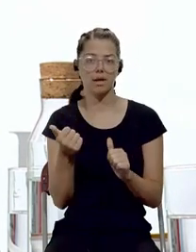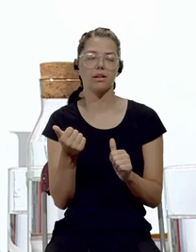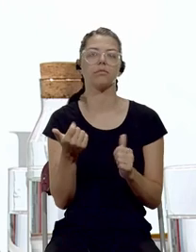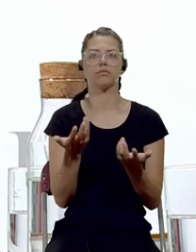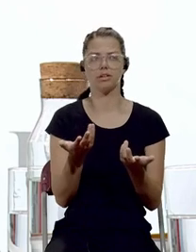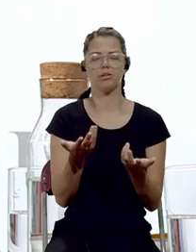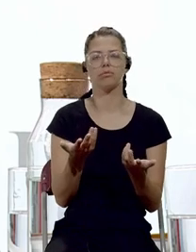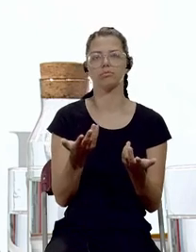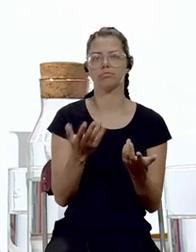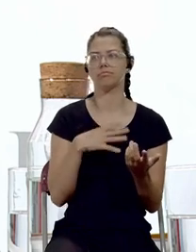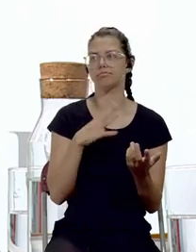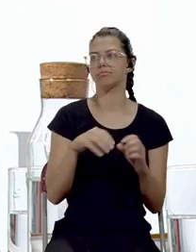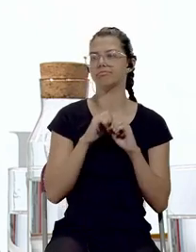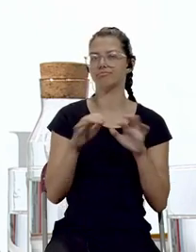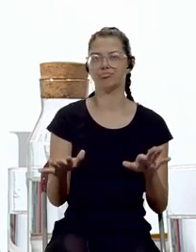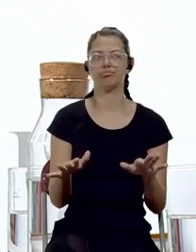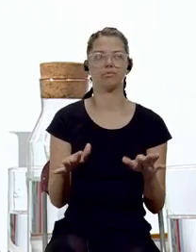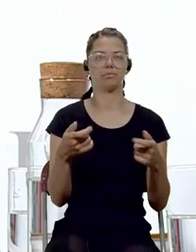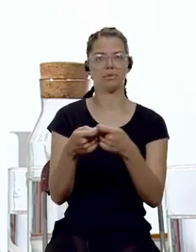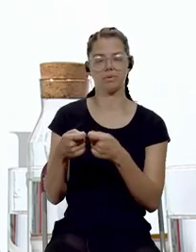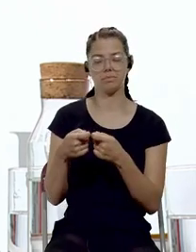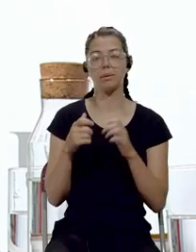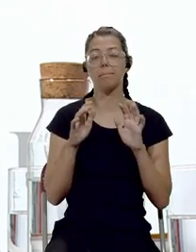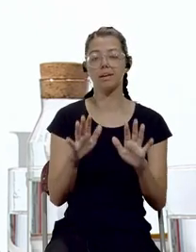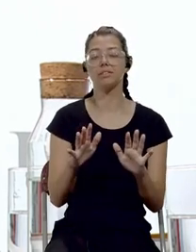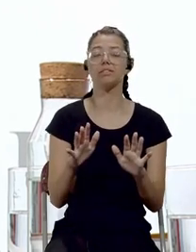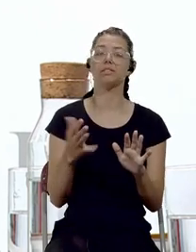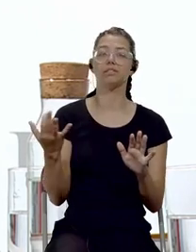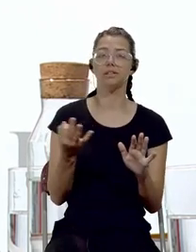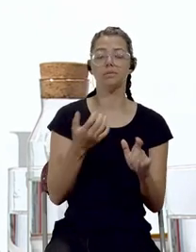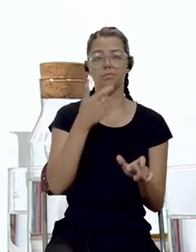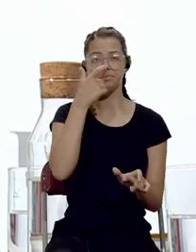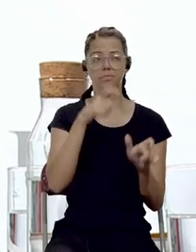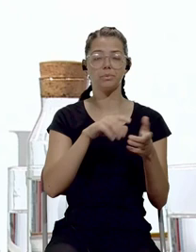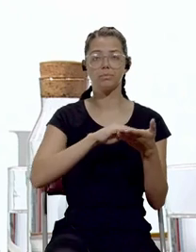ser verdadeiramente universais, mas também é verdade que os escritores escrevem